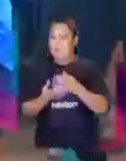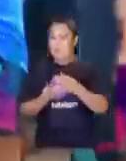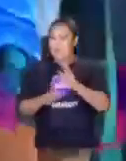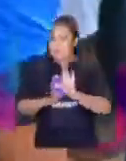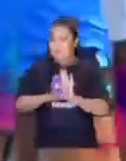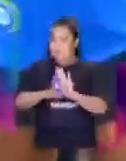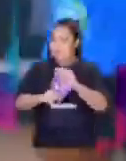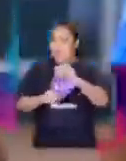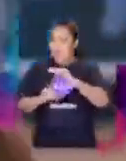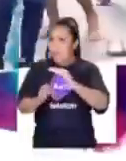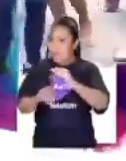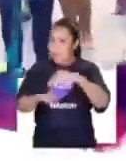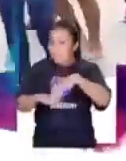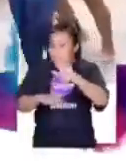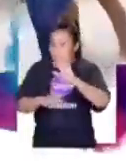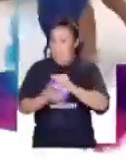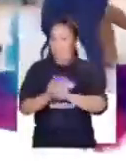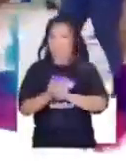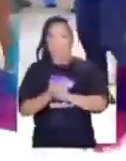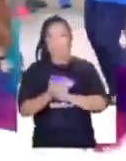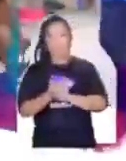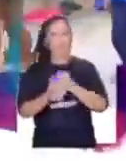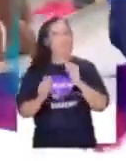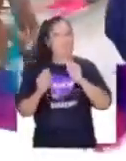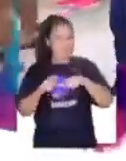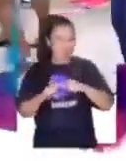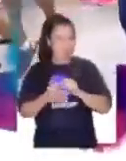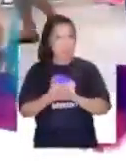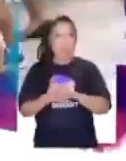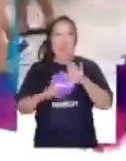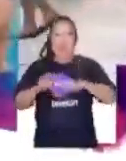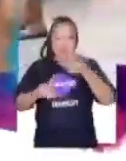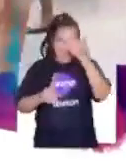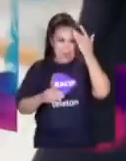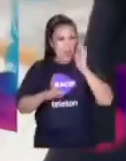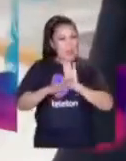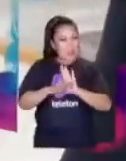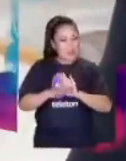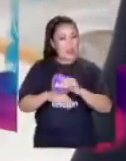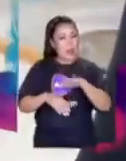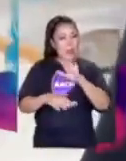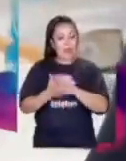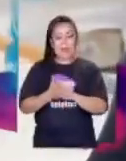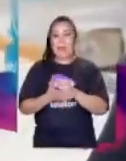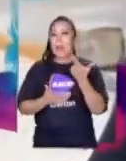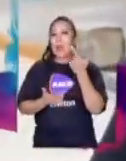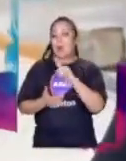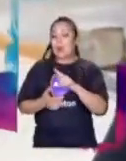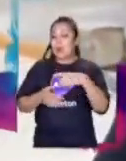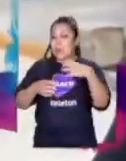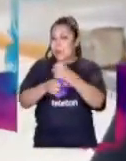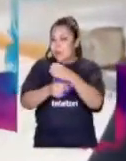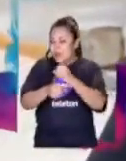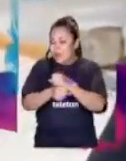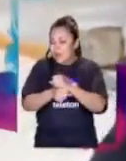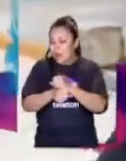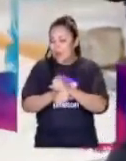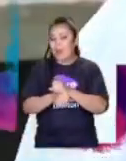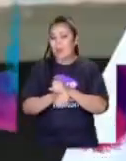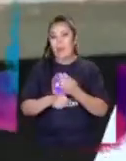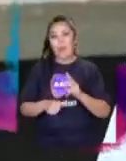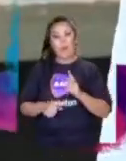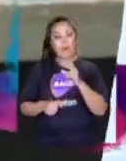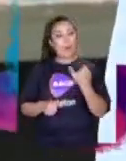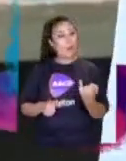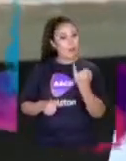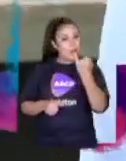Ok. E as pessoas turbinar o kit. Dá uma turbinada. Uhum. E a gente conseguiu arrecadar um volume grande aqui. Espero que a gente consiga